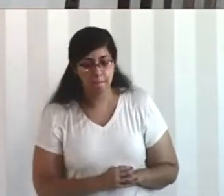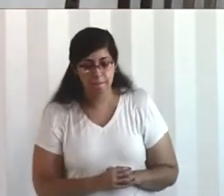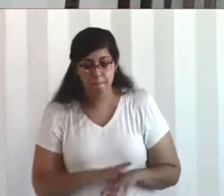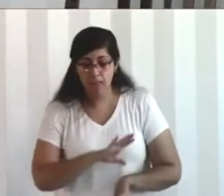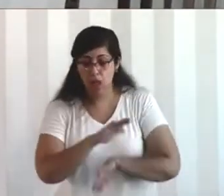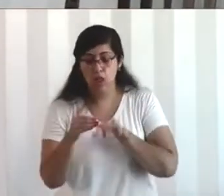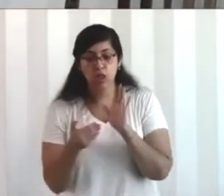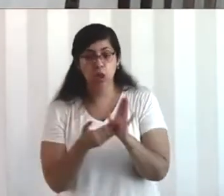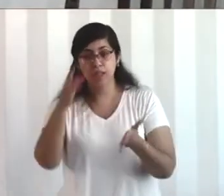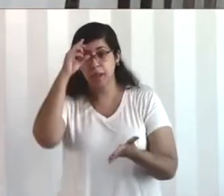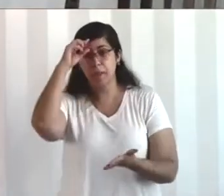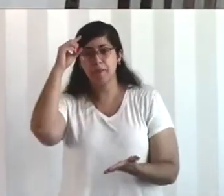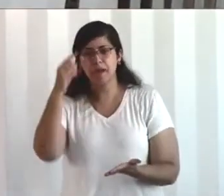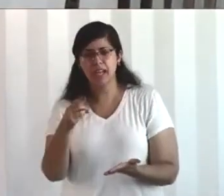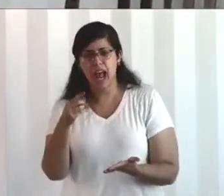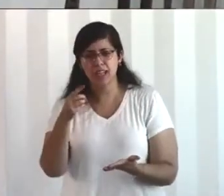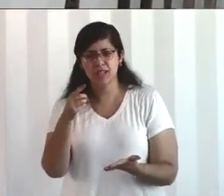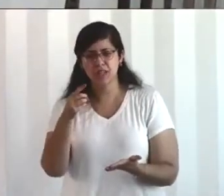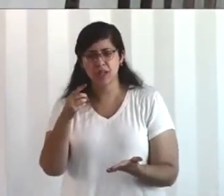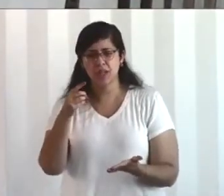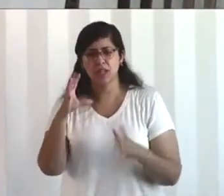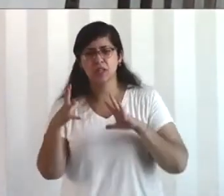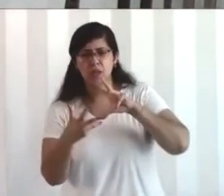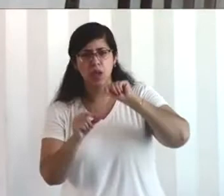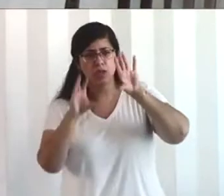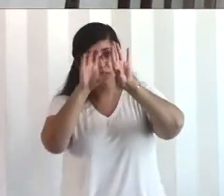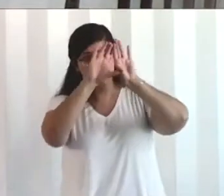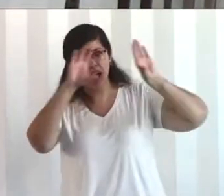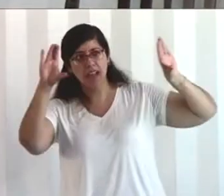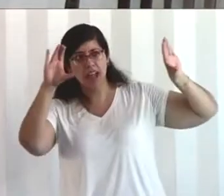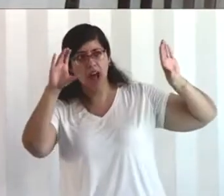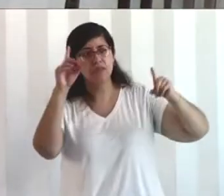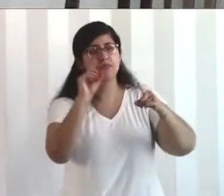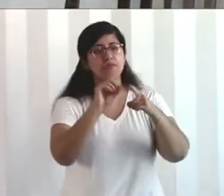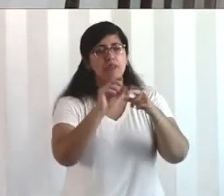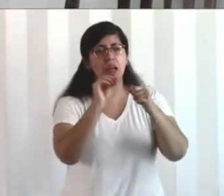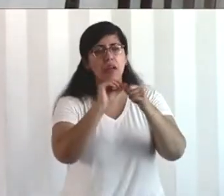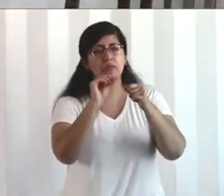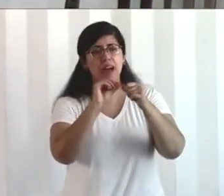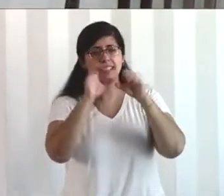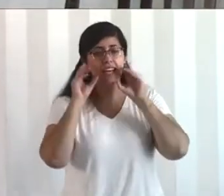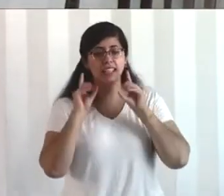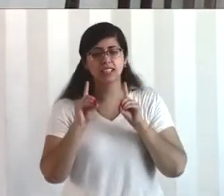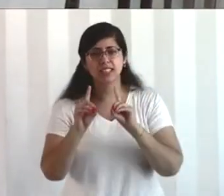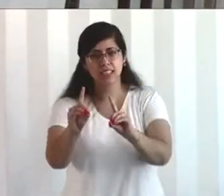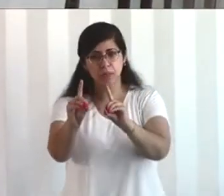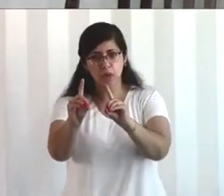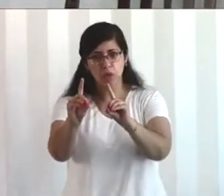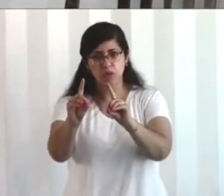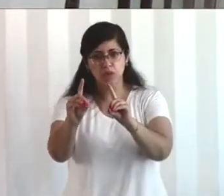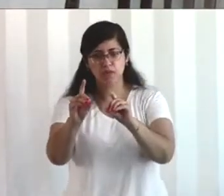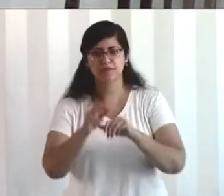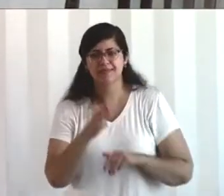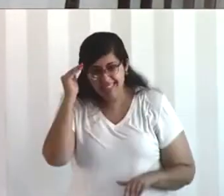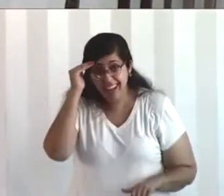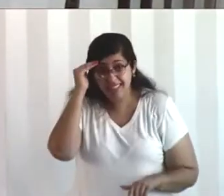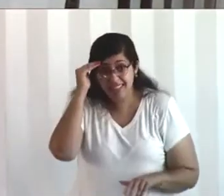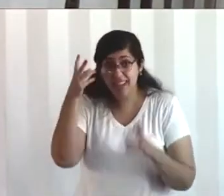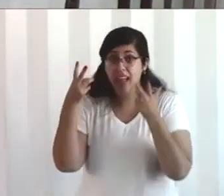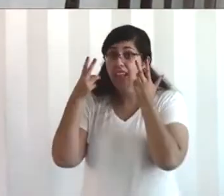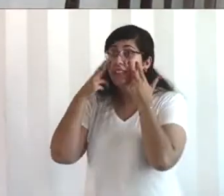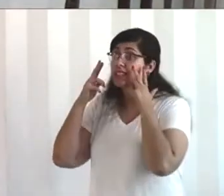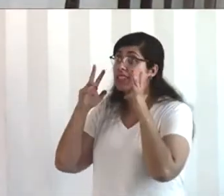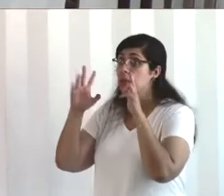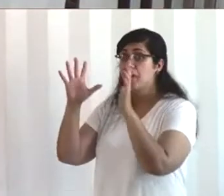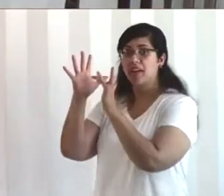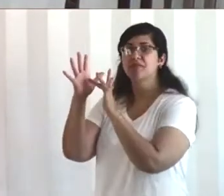discípulos, fazei discípulos de todas as nações. A melhor maneira de nós nos consagrarmos ao serviço é testemunhando de